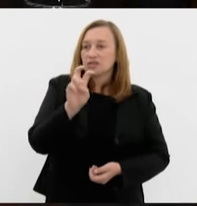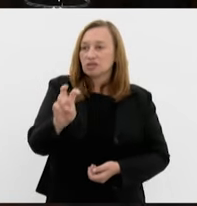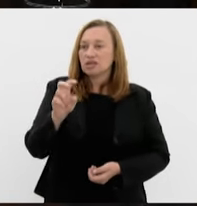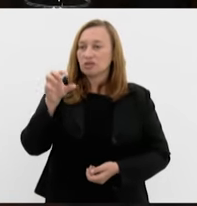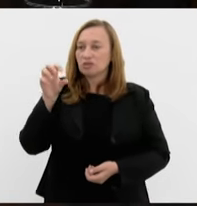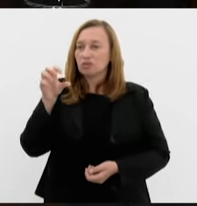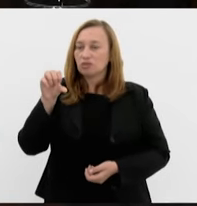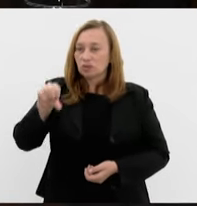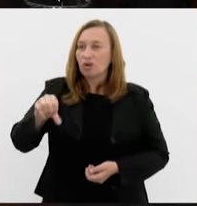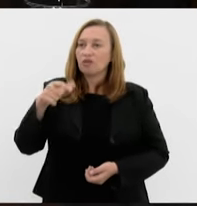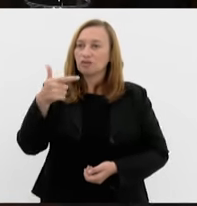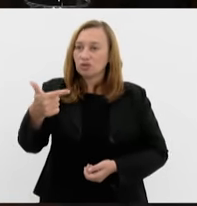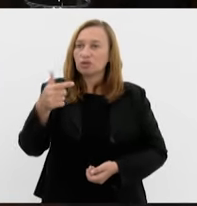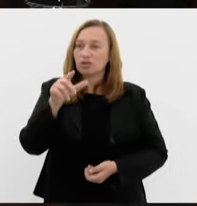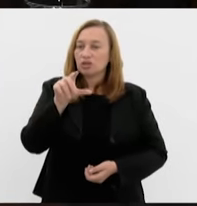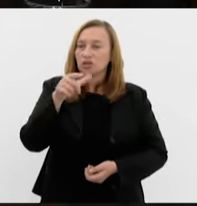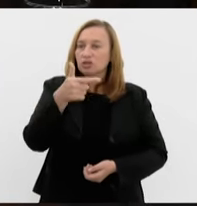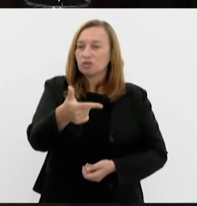5592